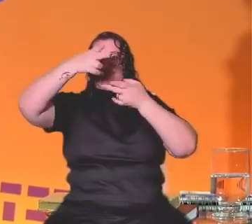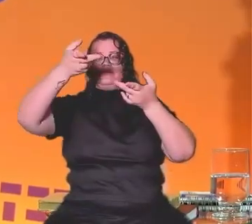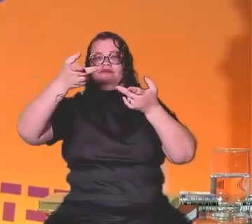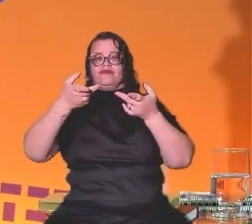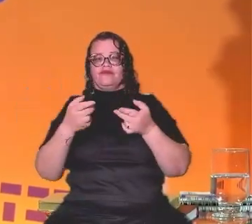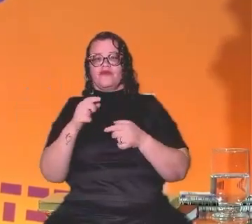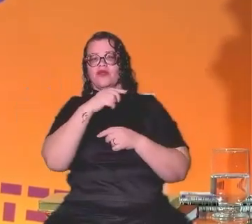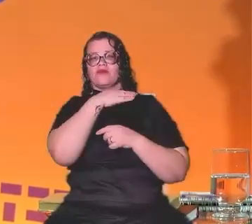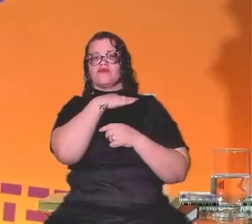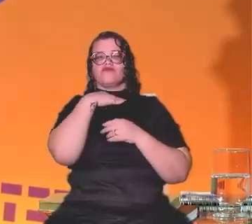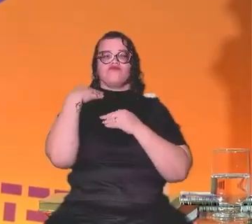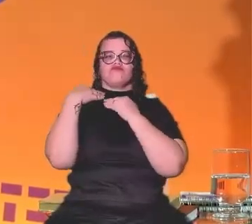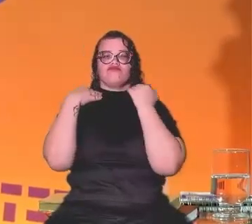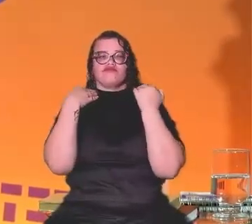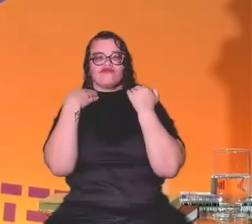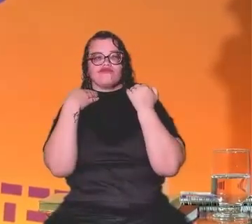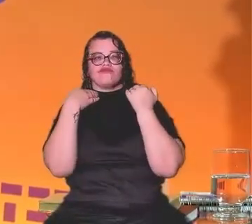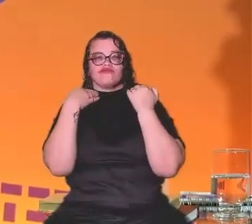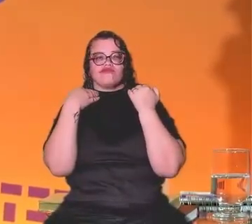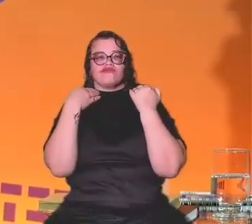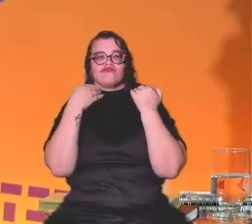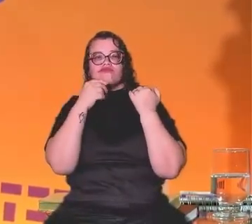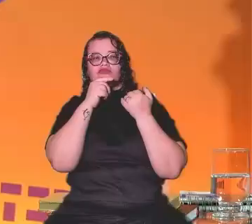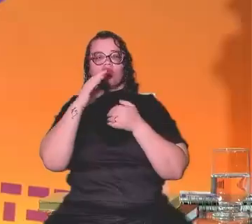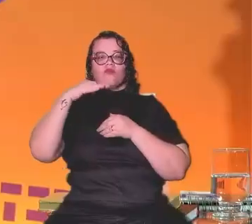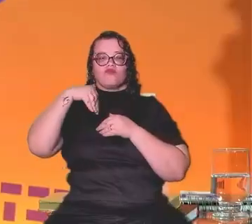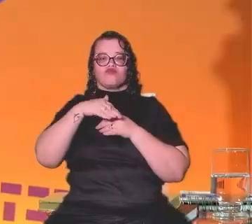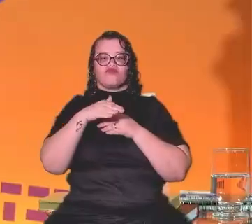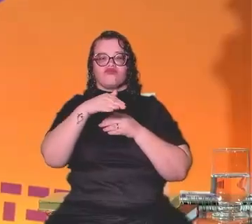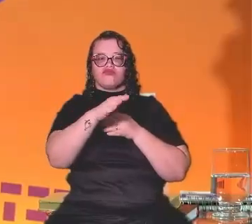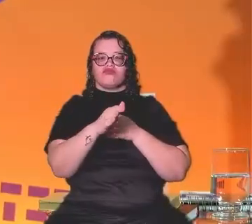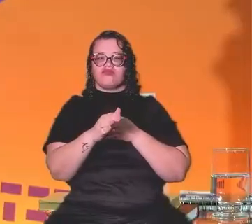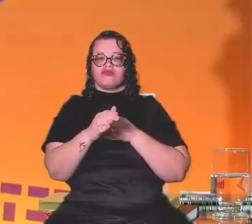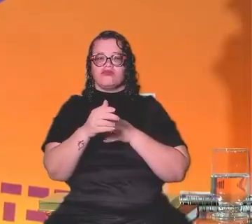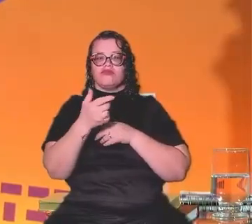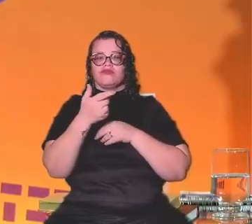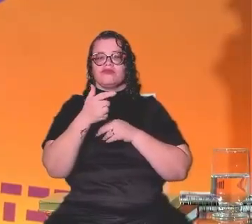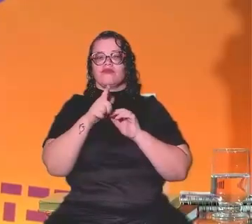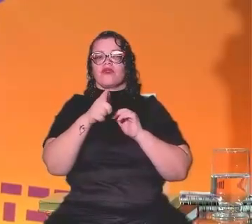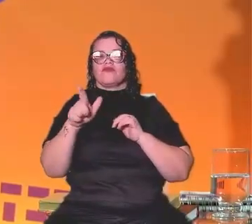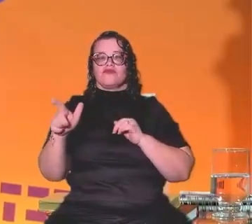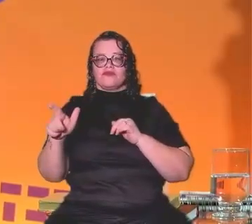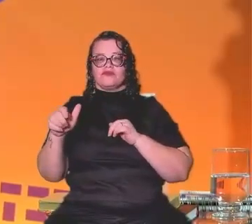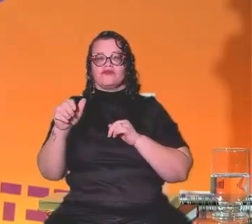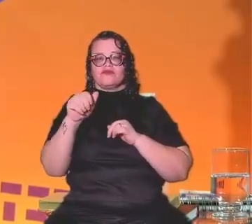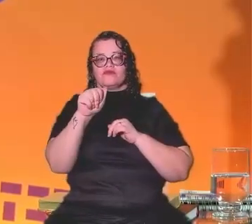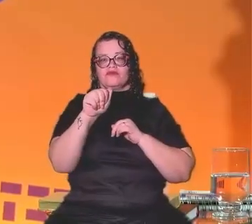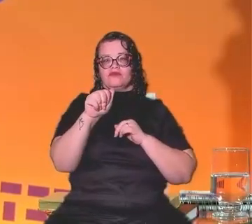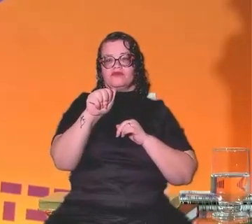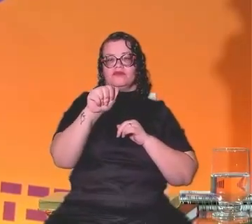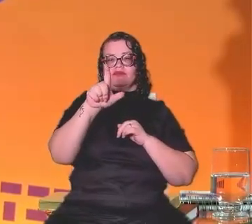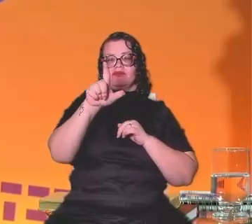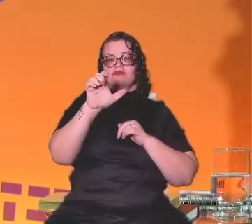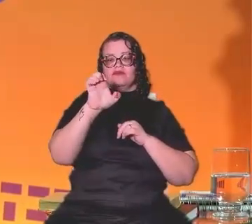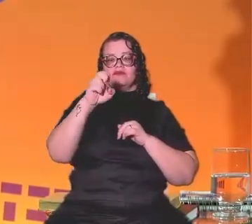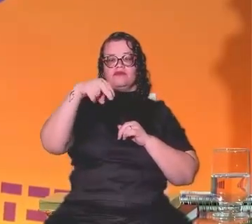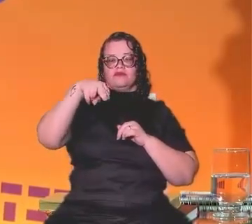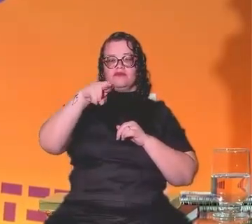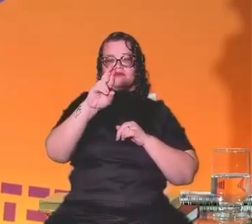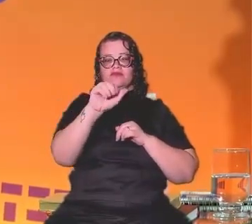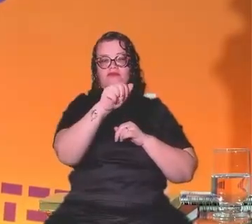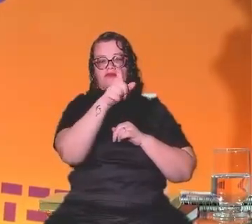Guandu não são muito diferentes dos mortos que a gente tem hoje, no Alemão. E na Penha. Na